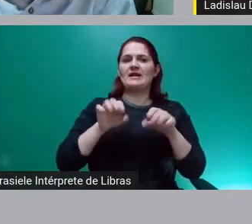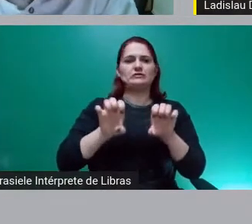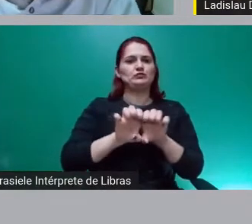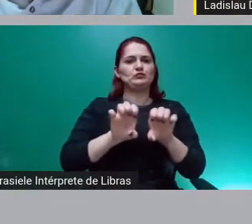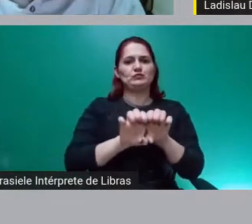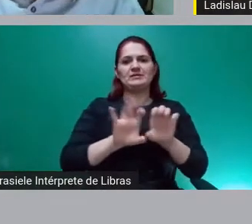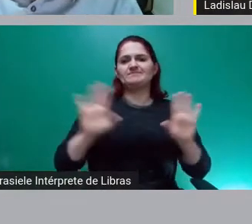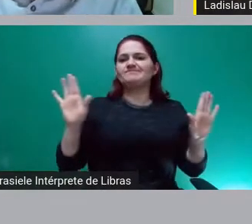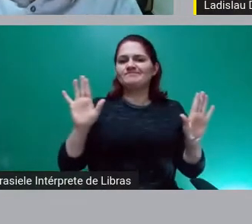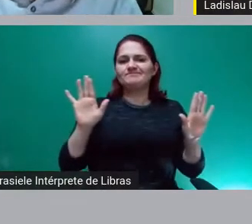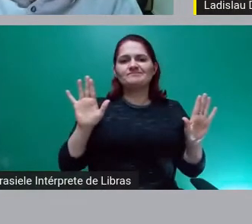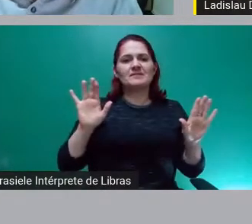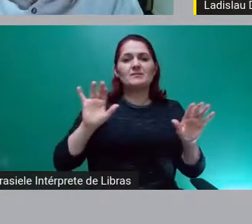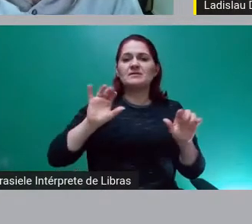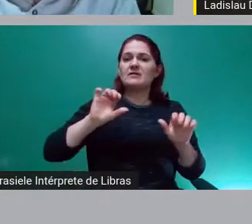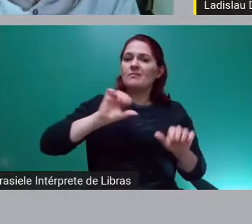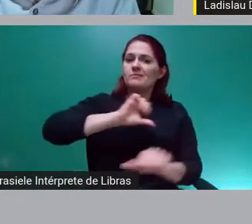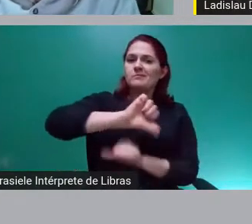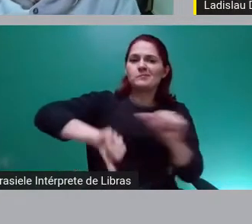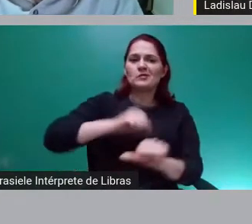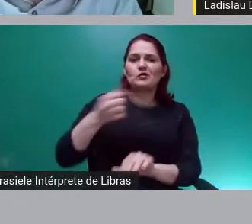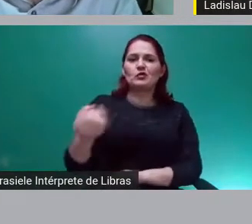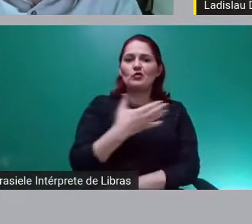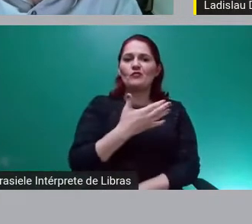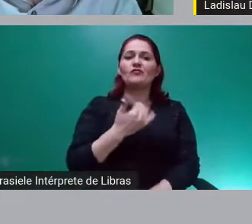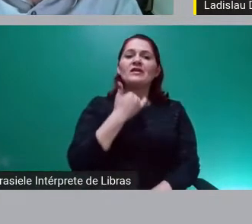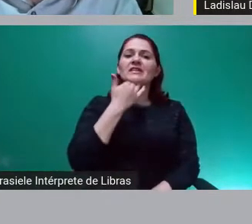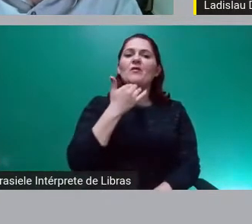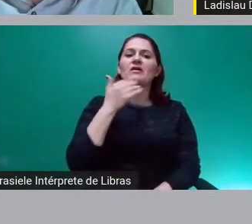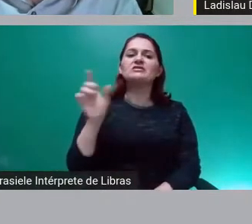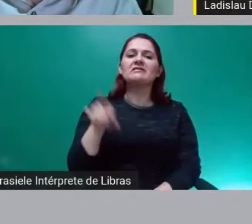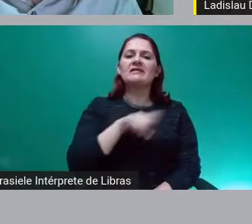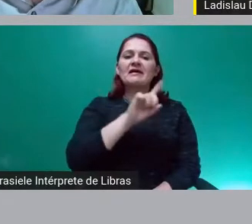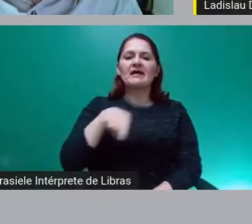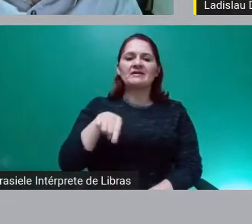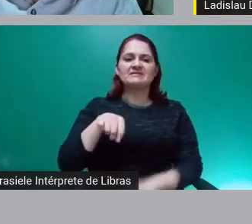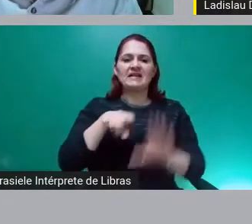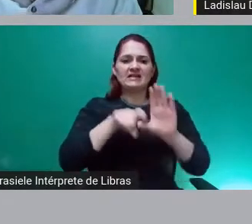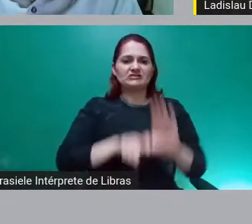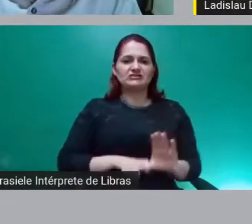Não é só cancelar a dívida, é muito mais.